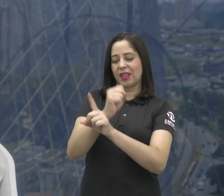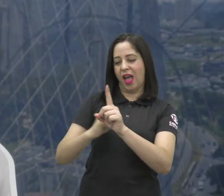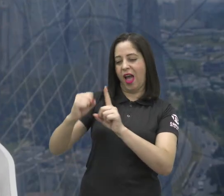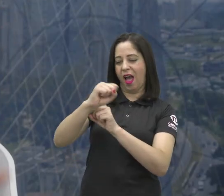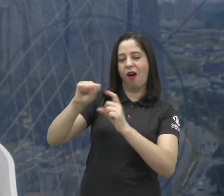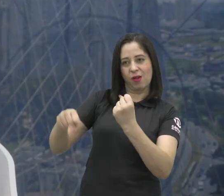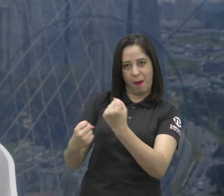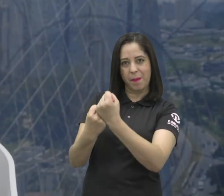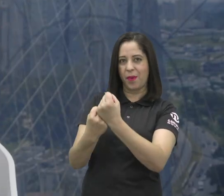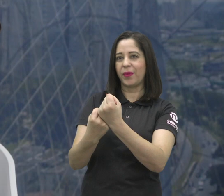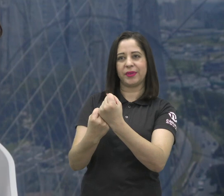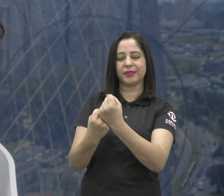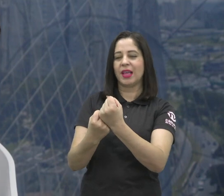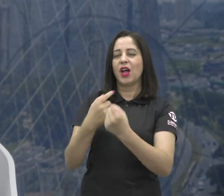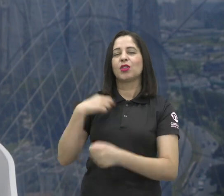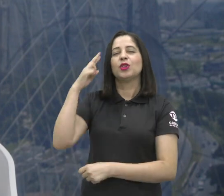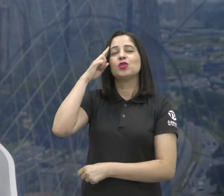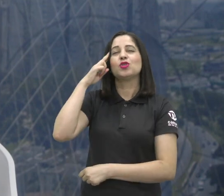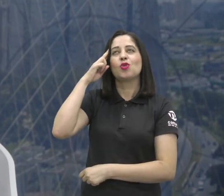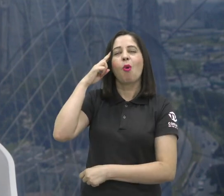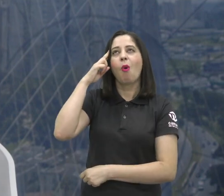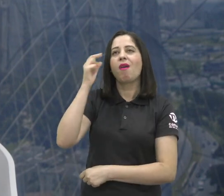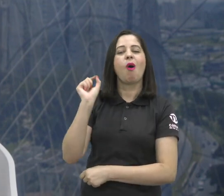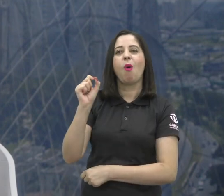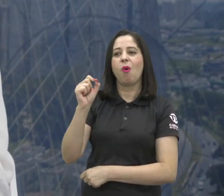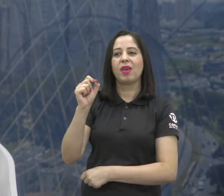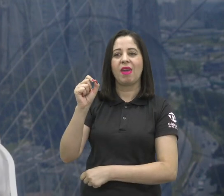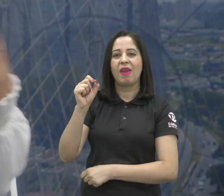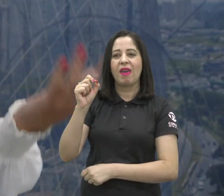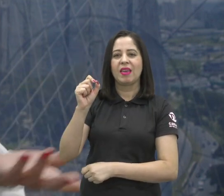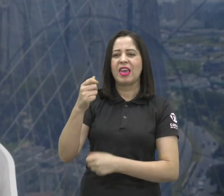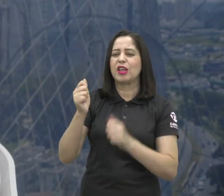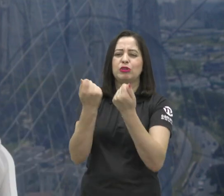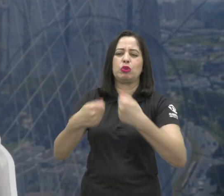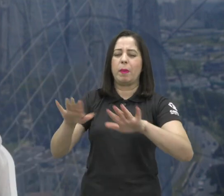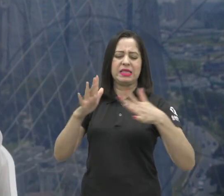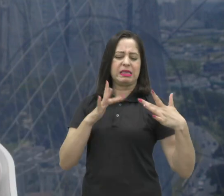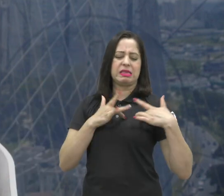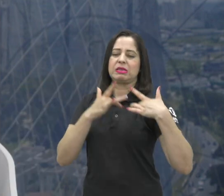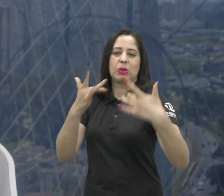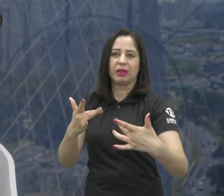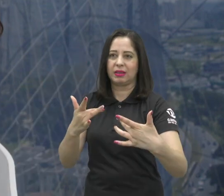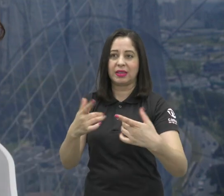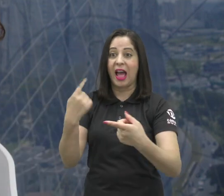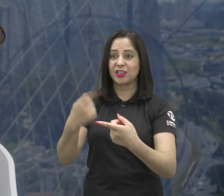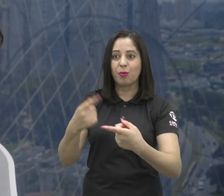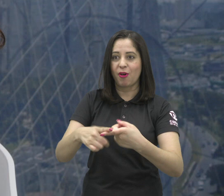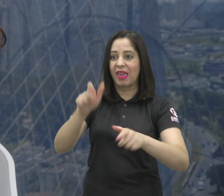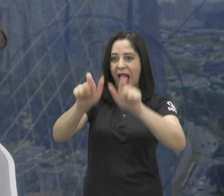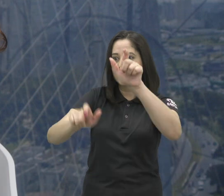não precisaria, da solidariedade, que as pessoas todas tivessem acesso e que não necessitasse